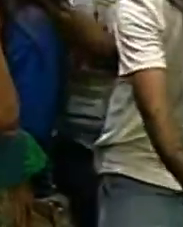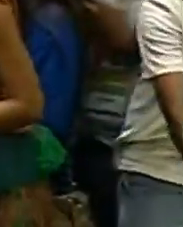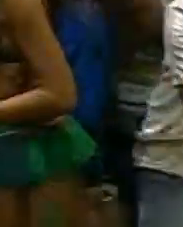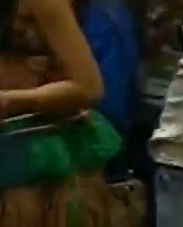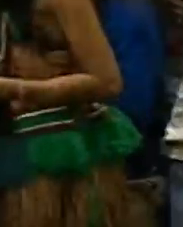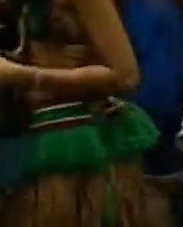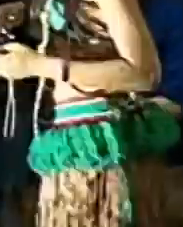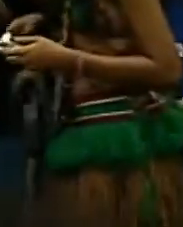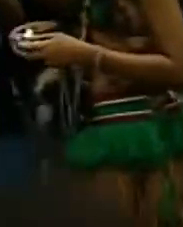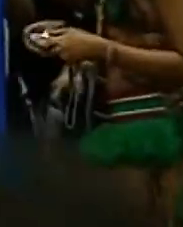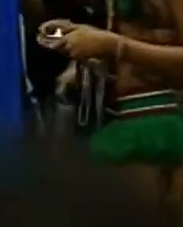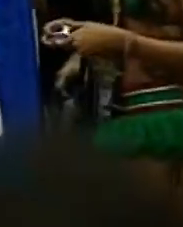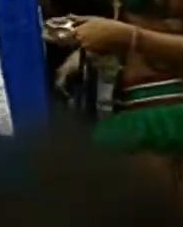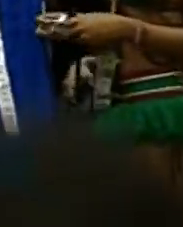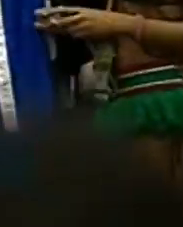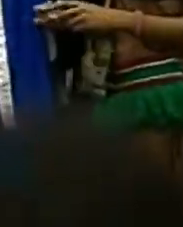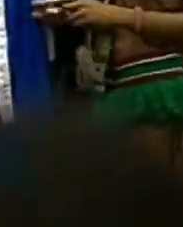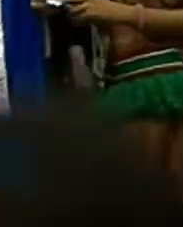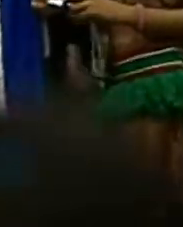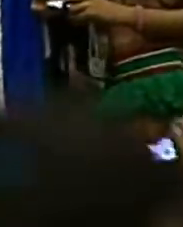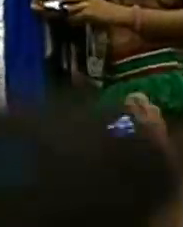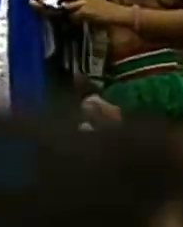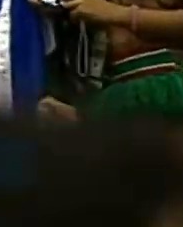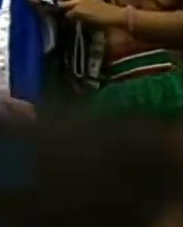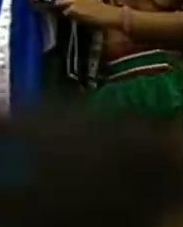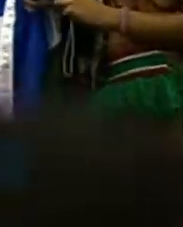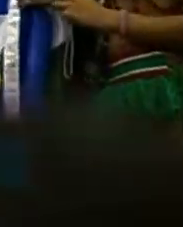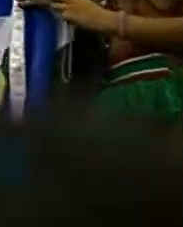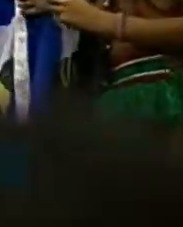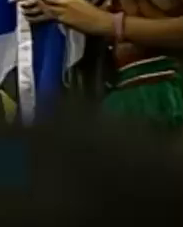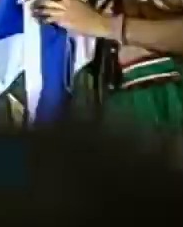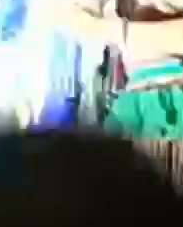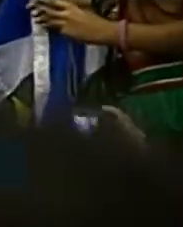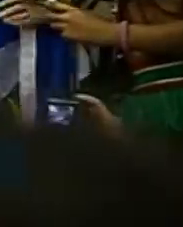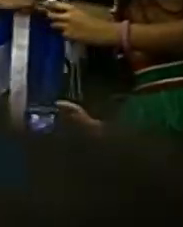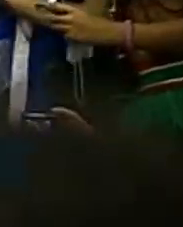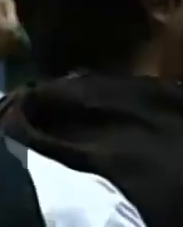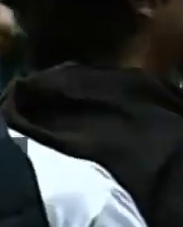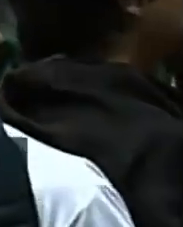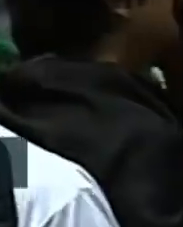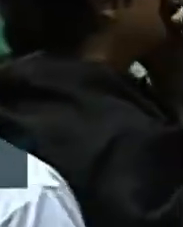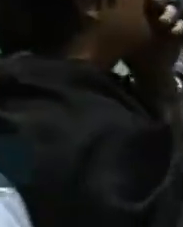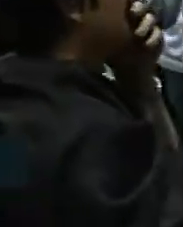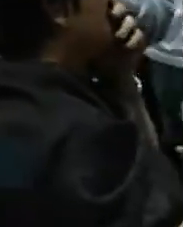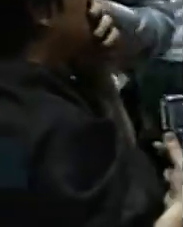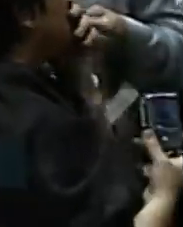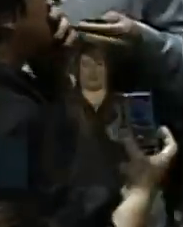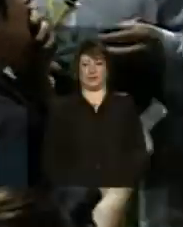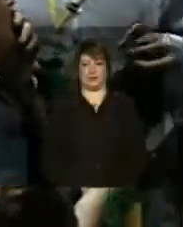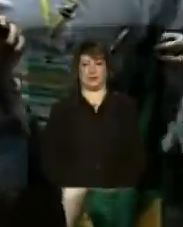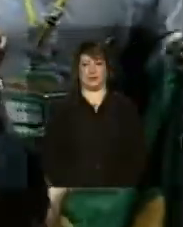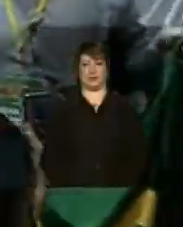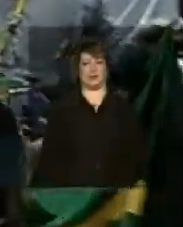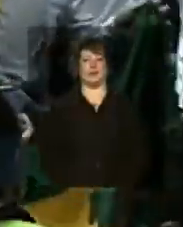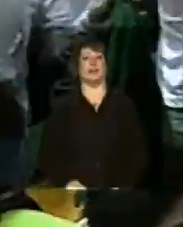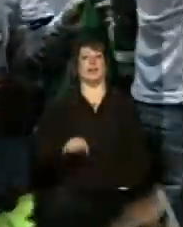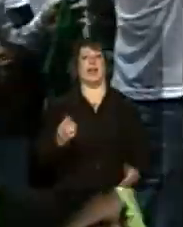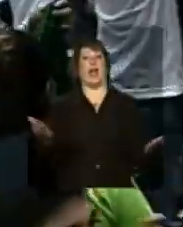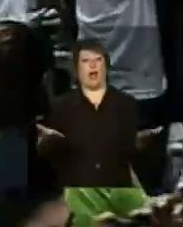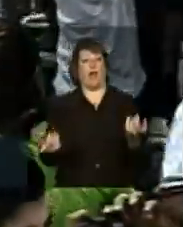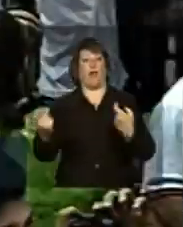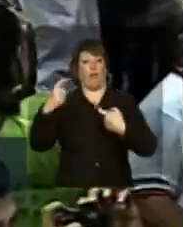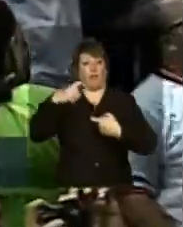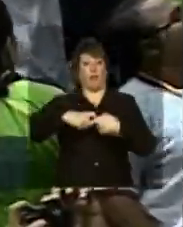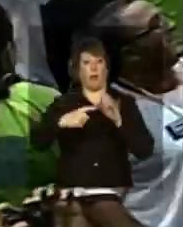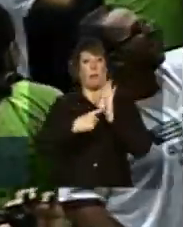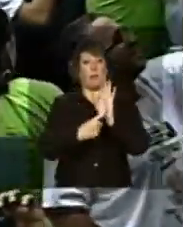Olha a Ana aqui. Alô, pessoal, vamos voltando. Vamos continuar as apresentações dos estados. Vamos